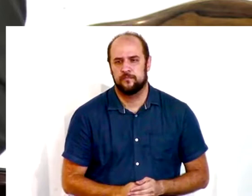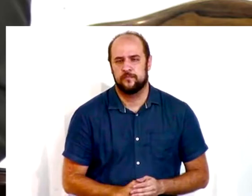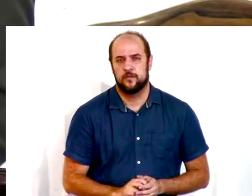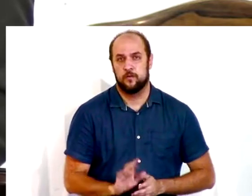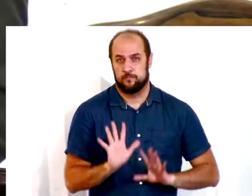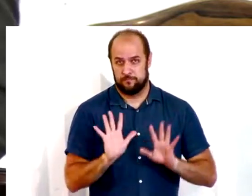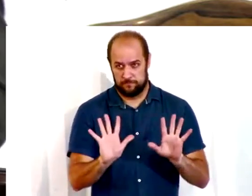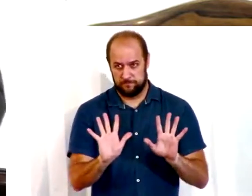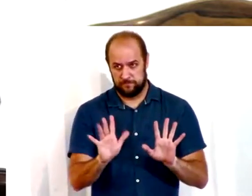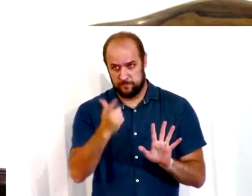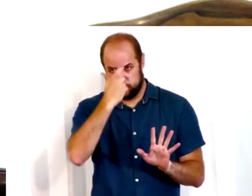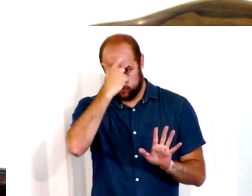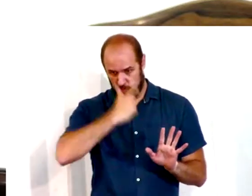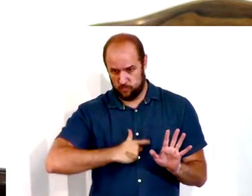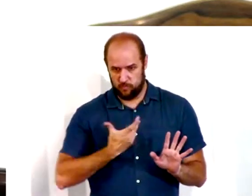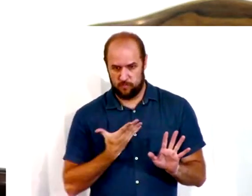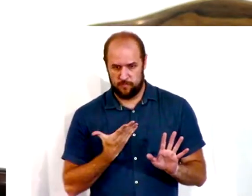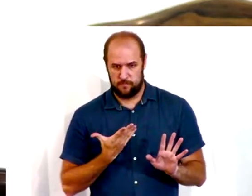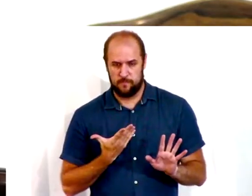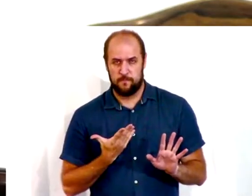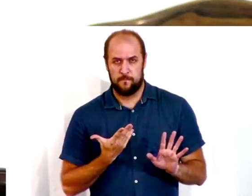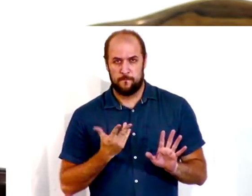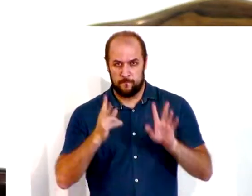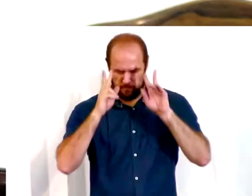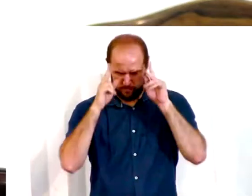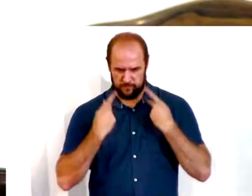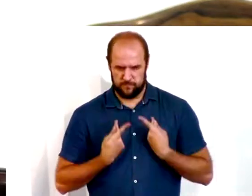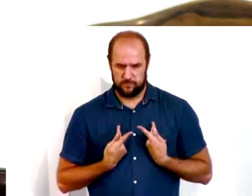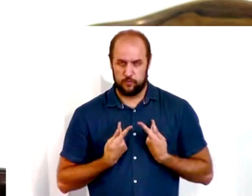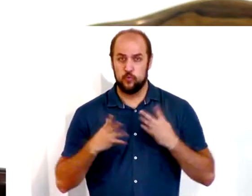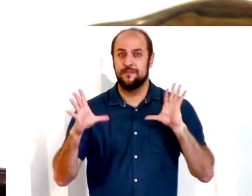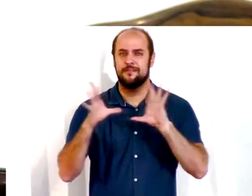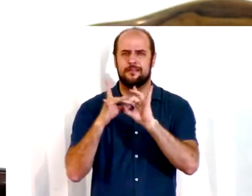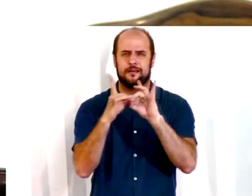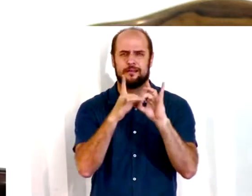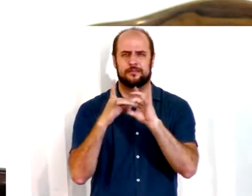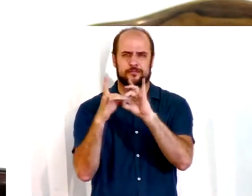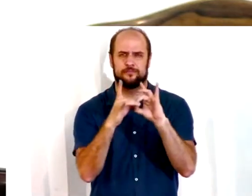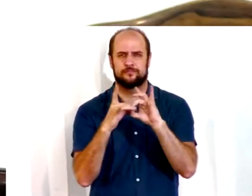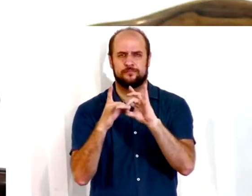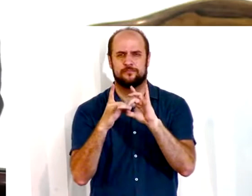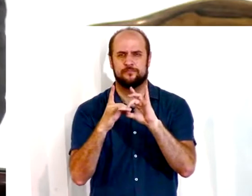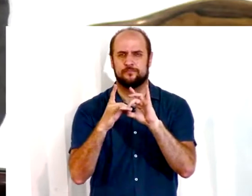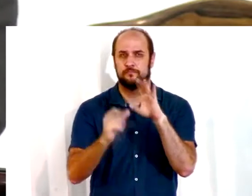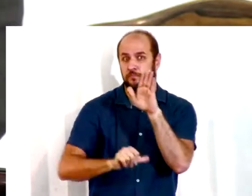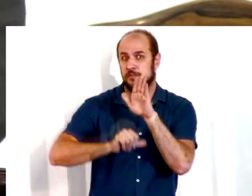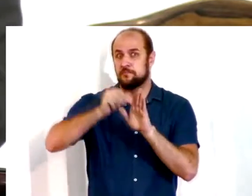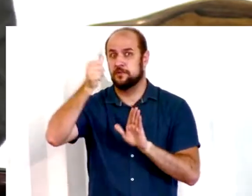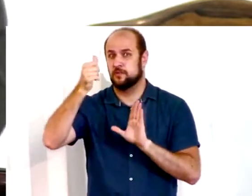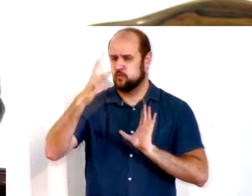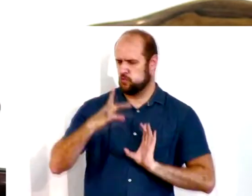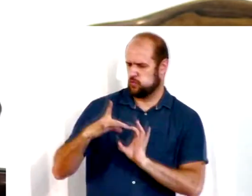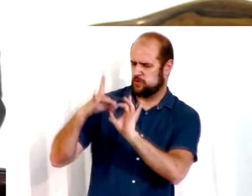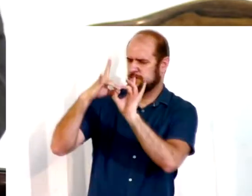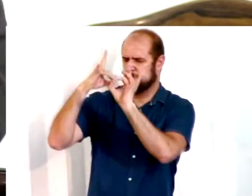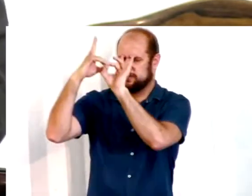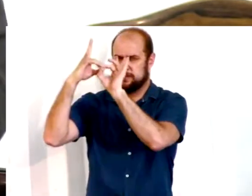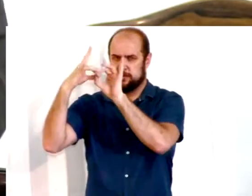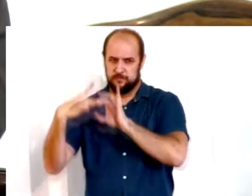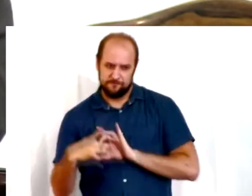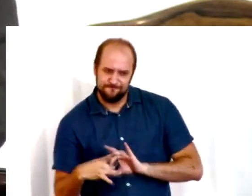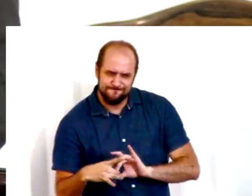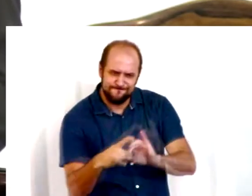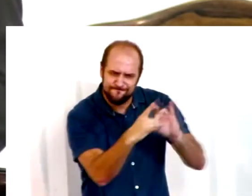unidade estabelecida comigo e com Deus. Para depois uma unidade com o corpo de